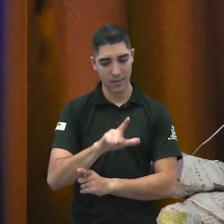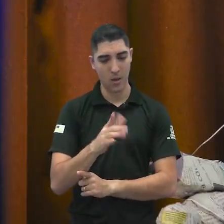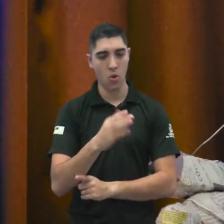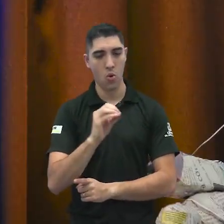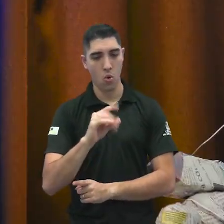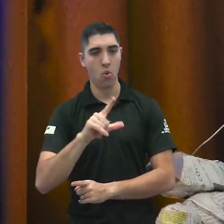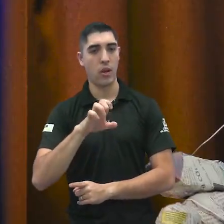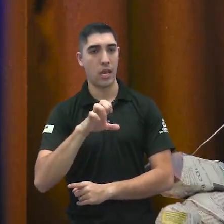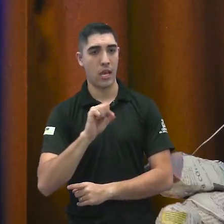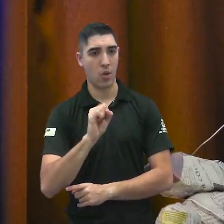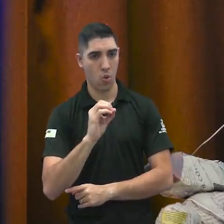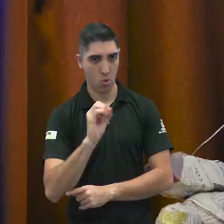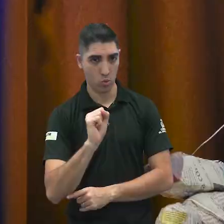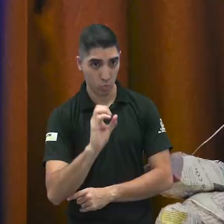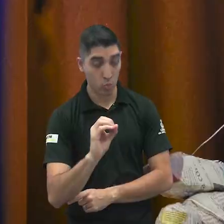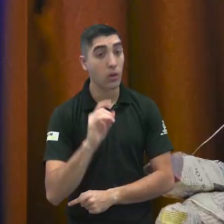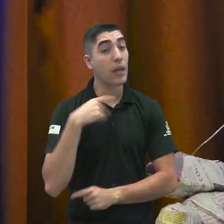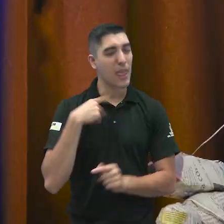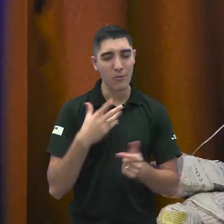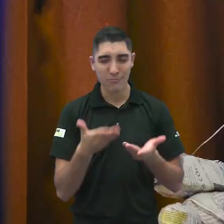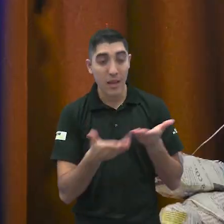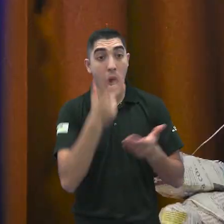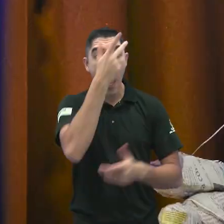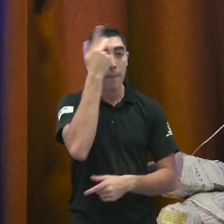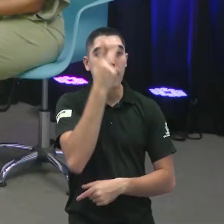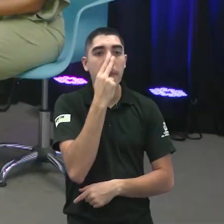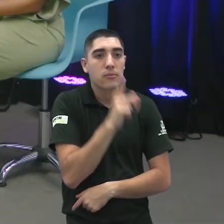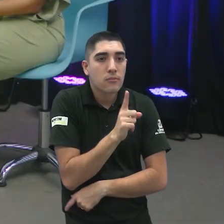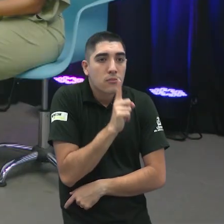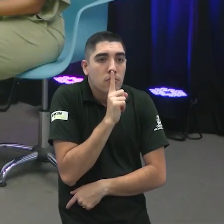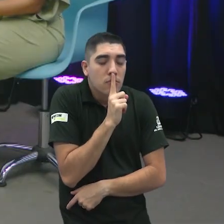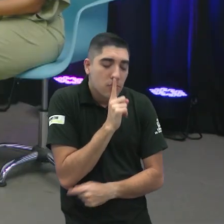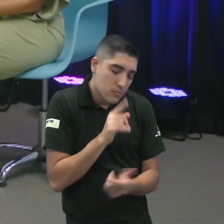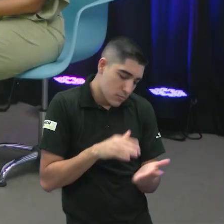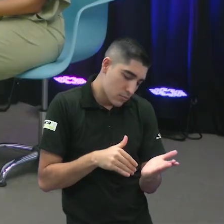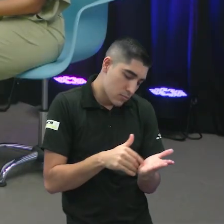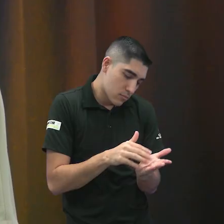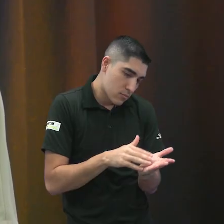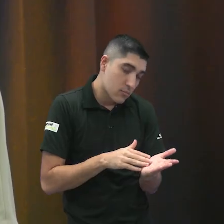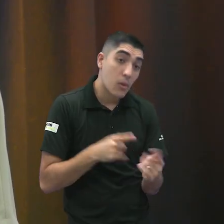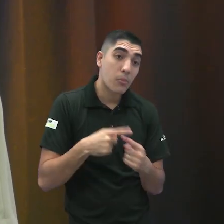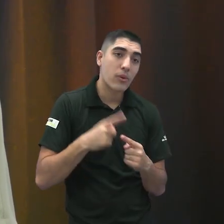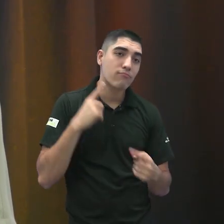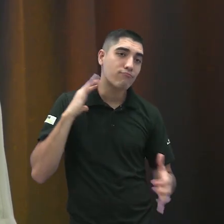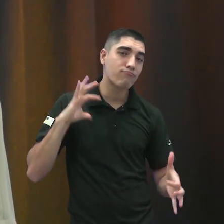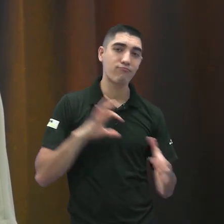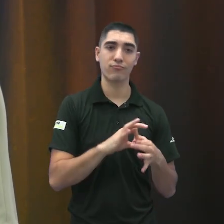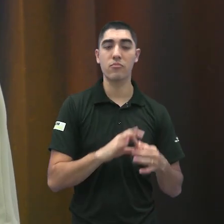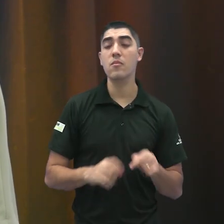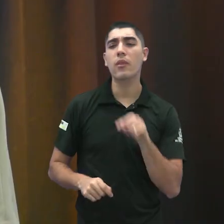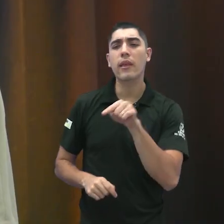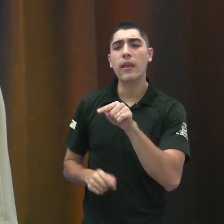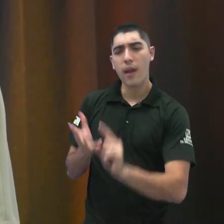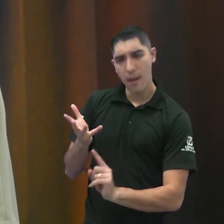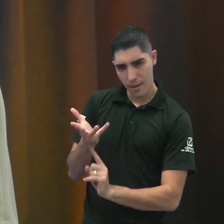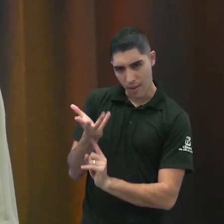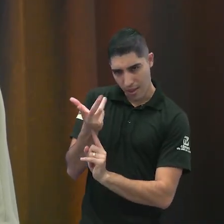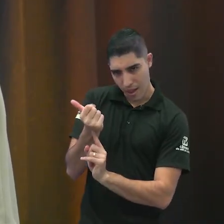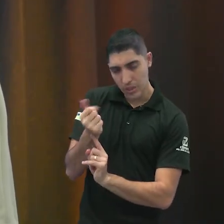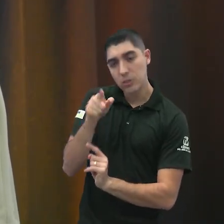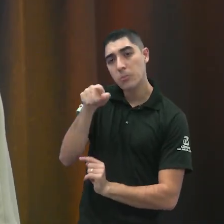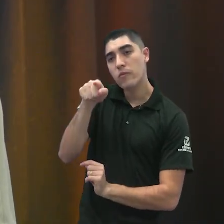ficar em silêncio. Porque ela está curtindo. Falando de todas as suas artes, como para você acha que ela